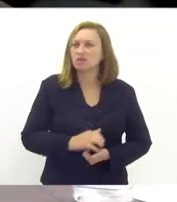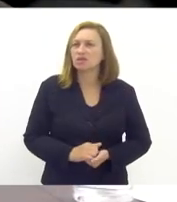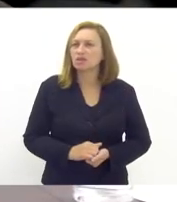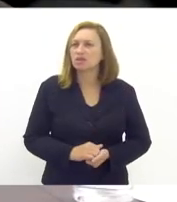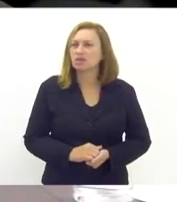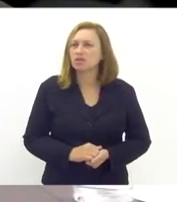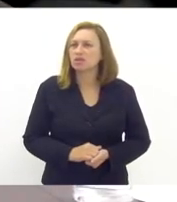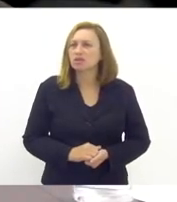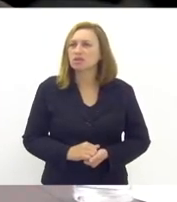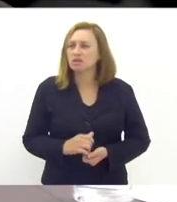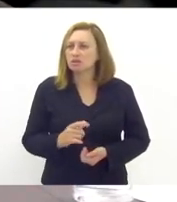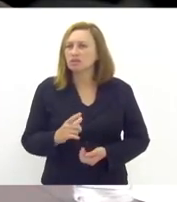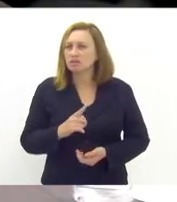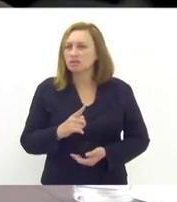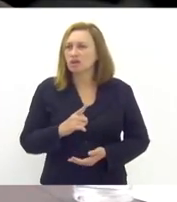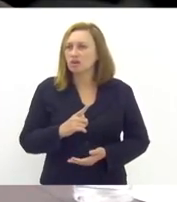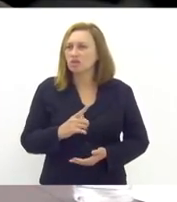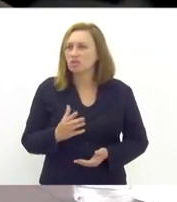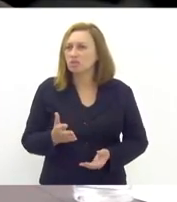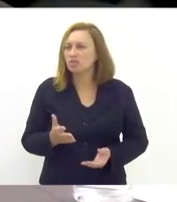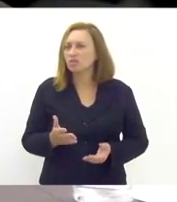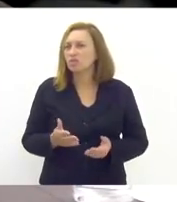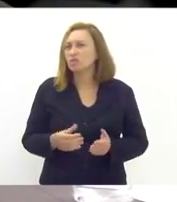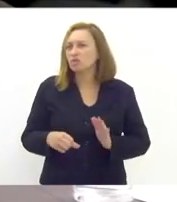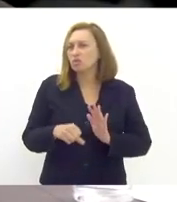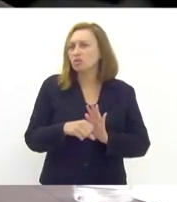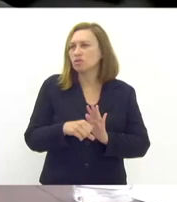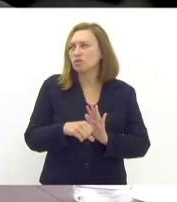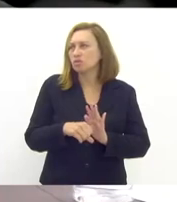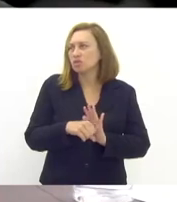existe uma causa por trás, entendeu? Então é sempre bom